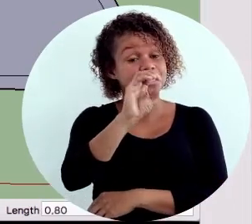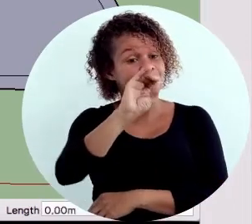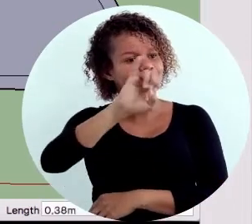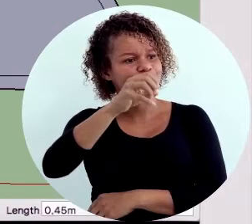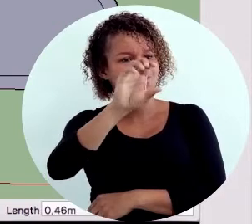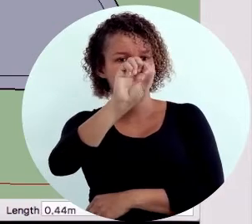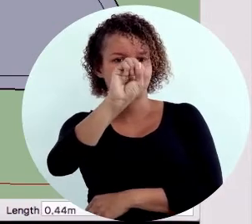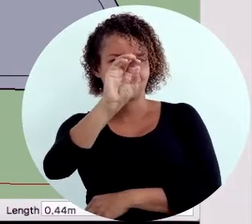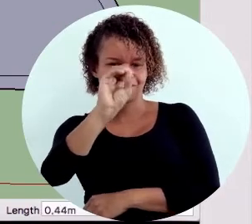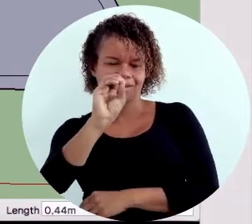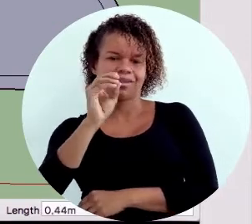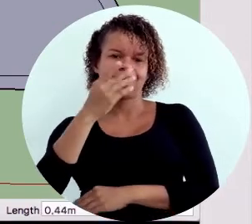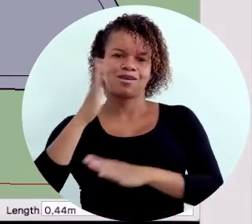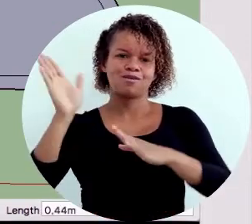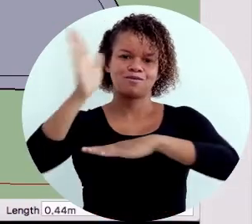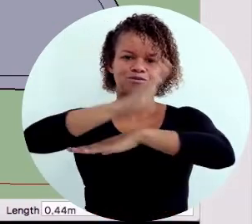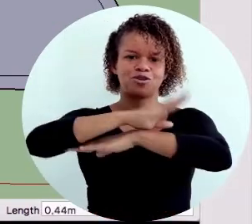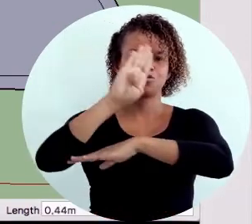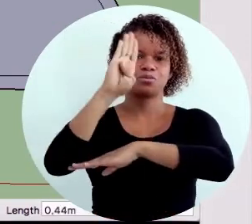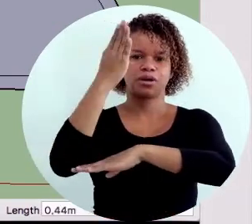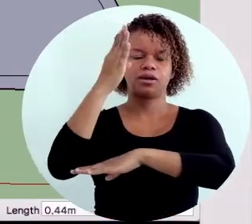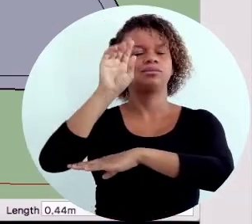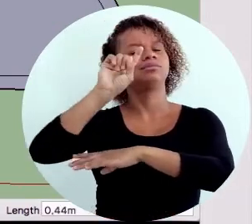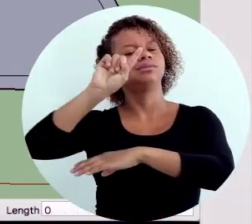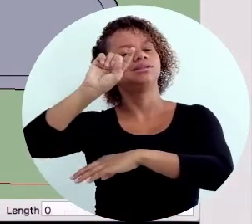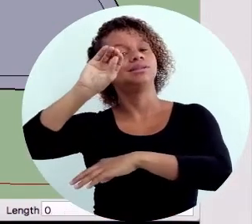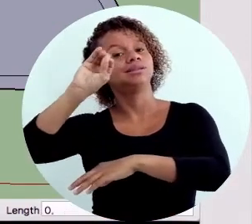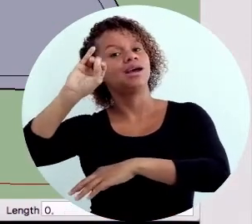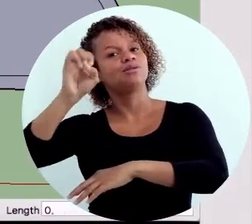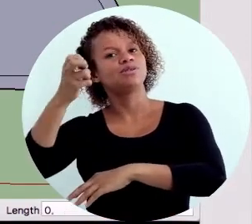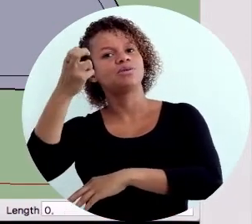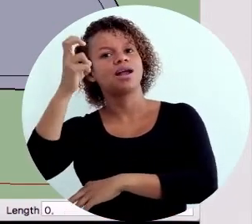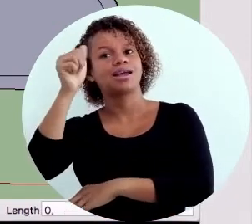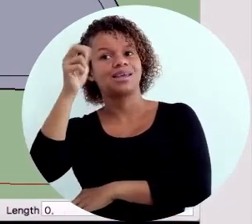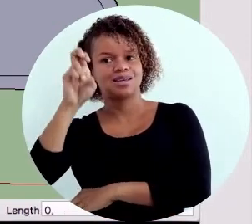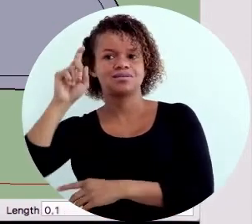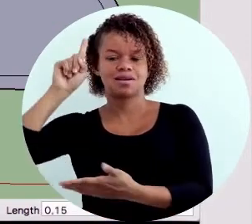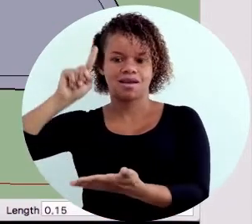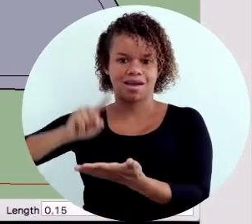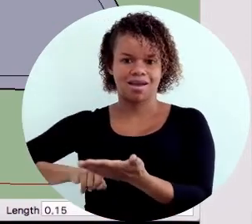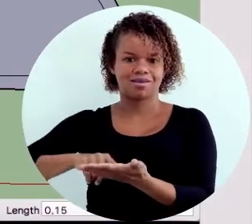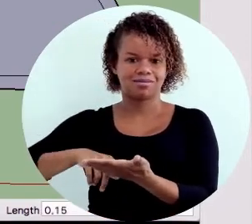da parede que fecha o banheiro de 0,15. Enter.